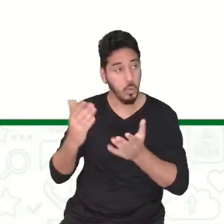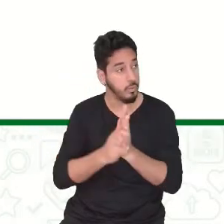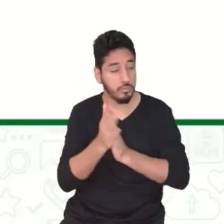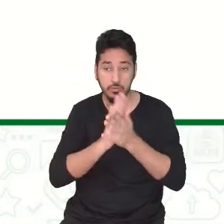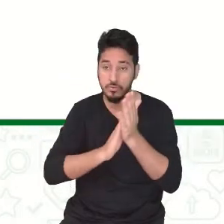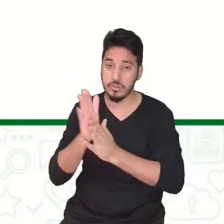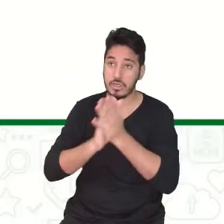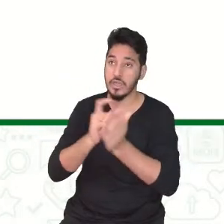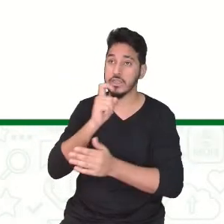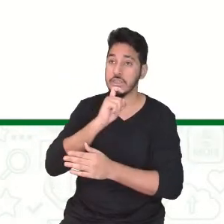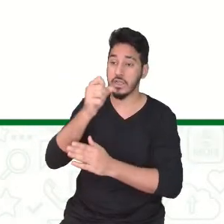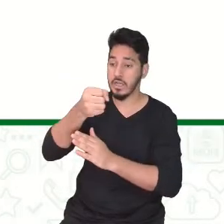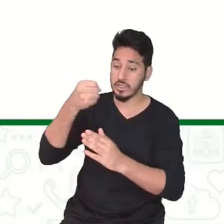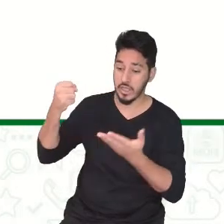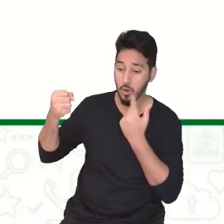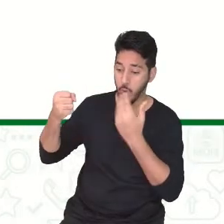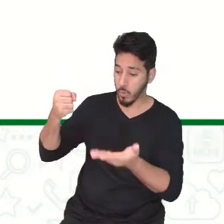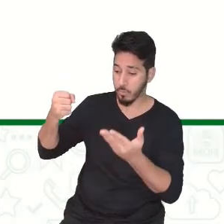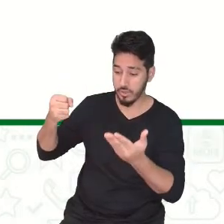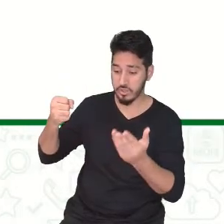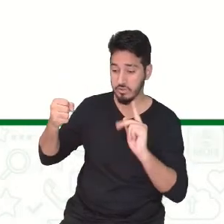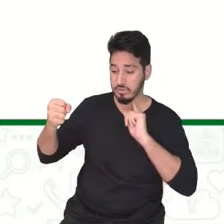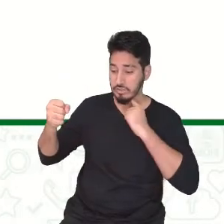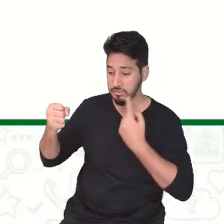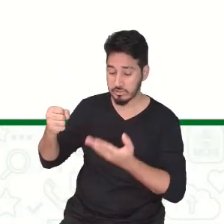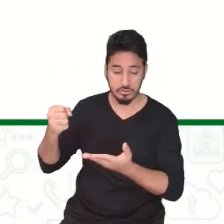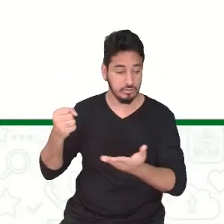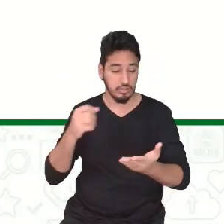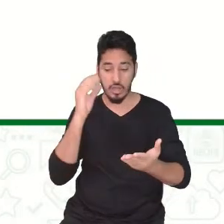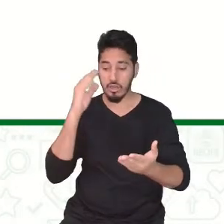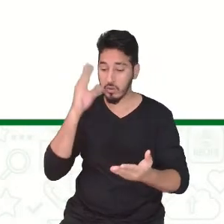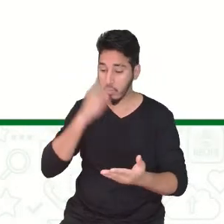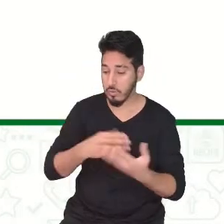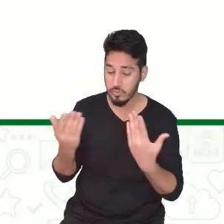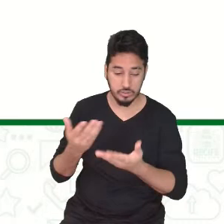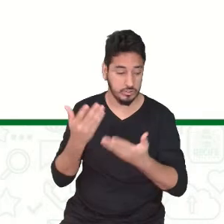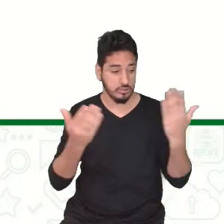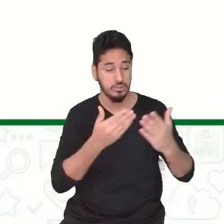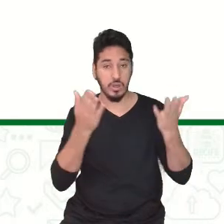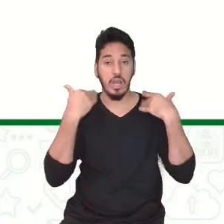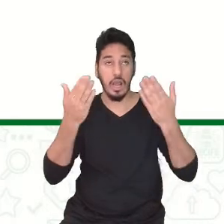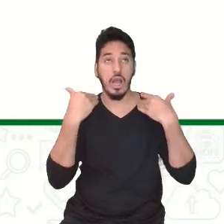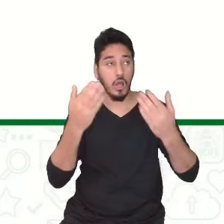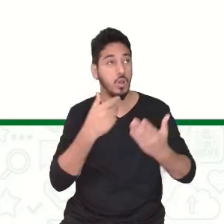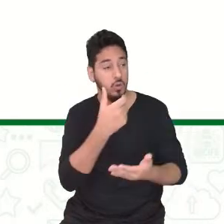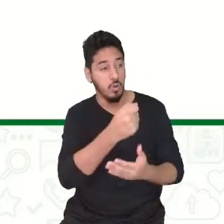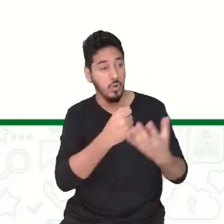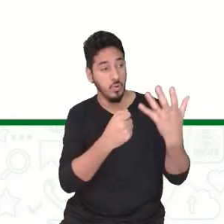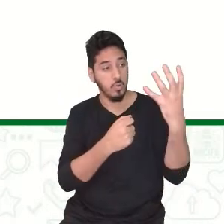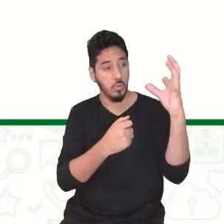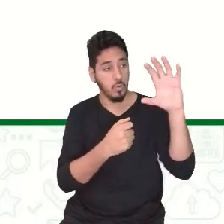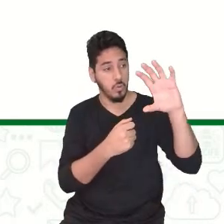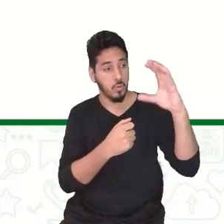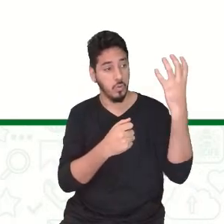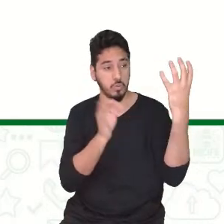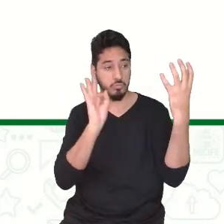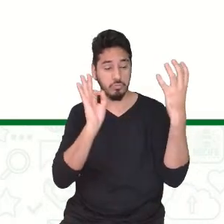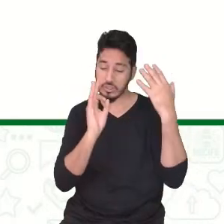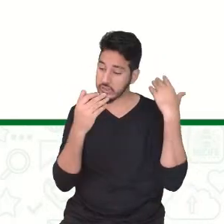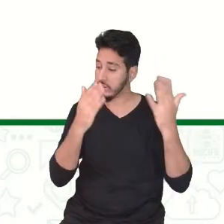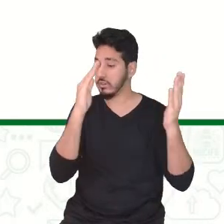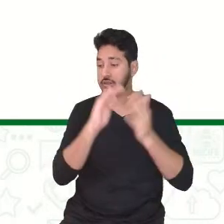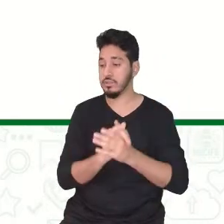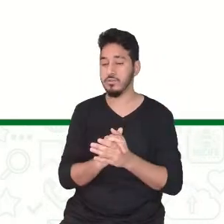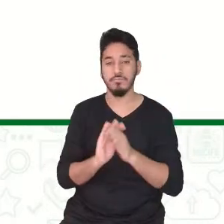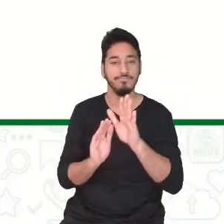pensa na geladeira que tem comida que pode estragar. Já pensa, eu vou dormir nesse calor, não posso ligar um ventilador. Então,